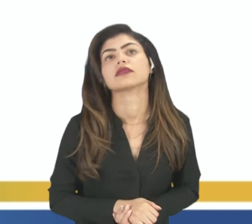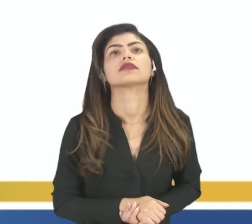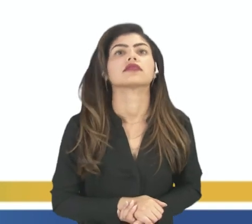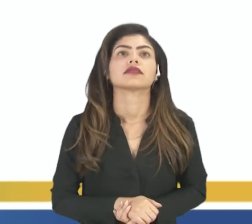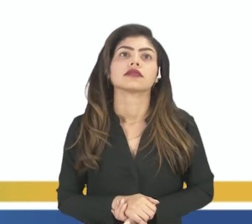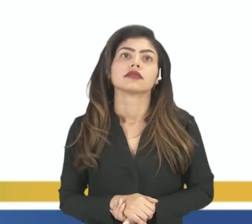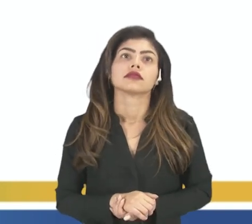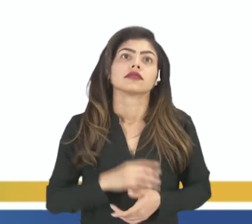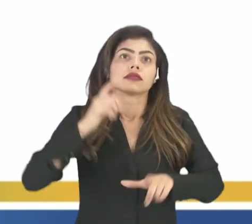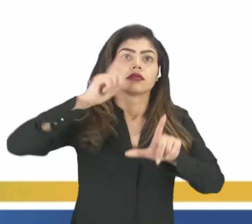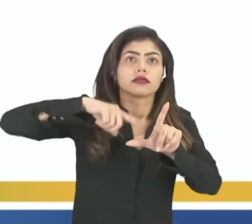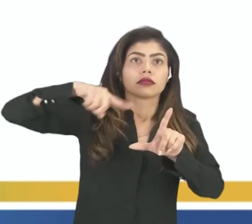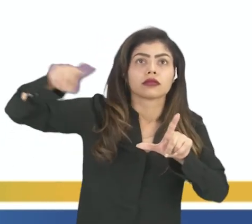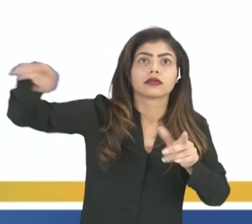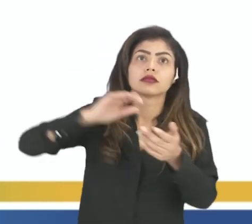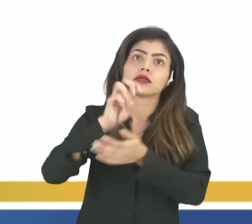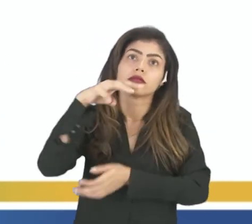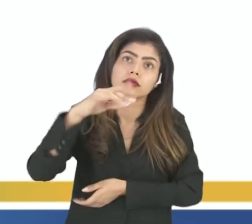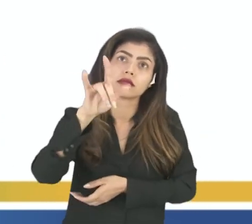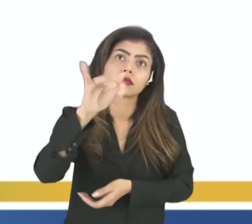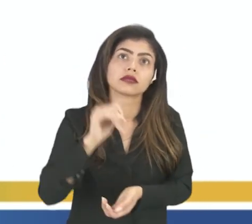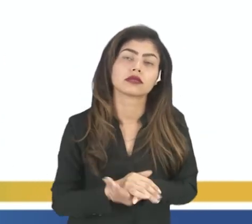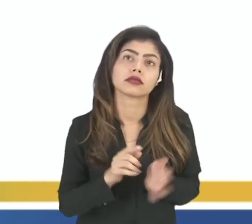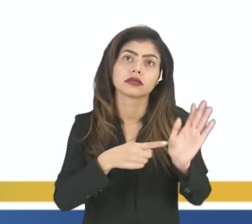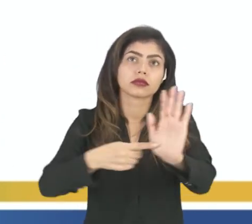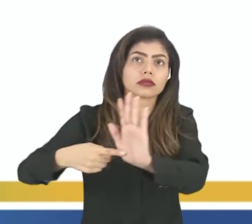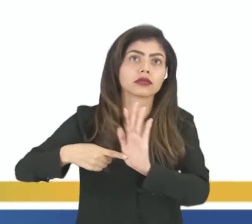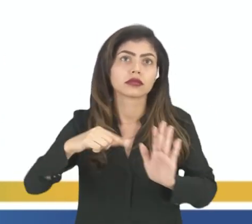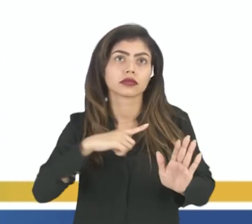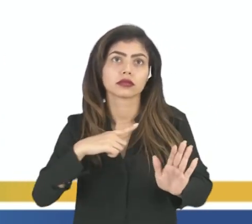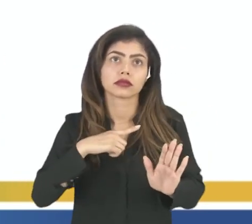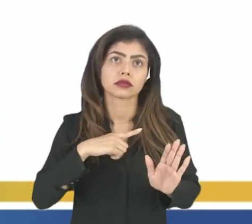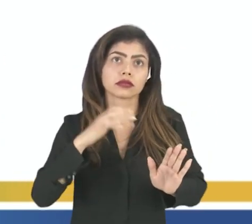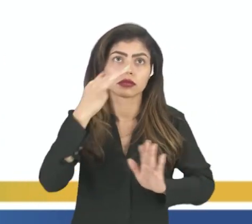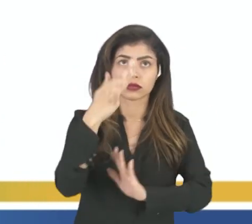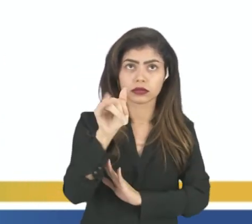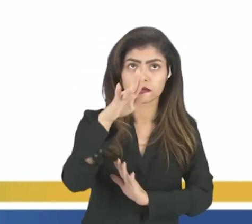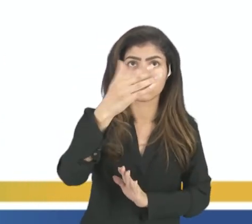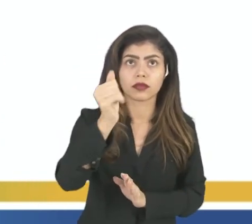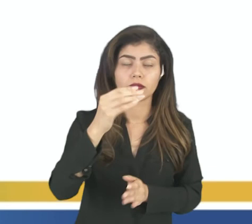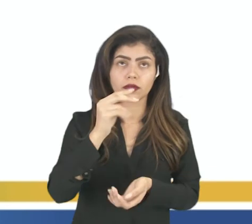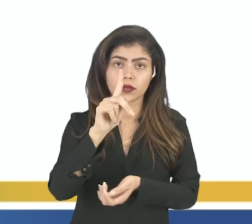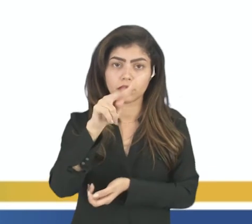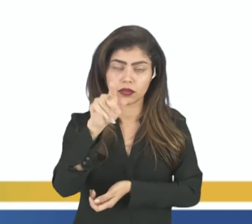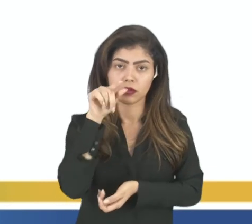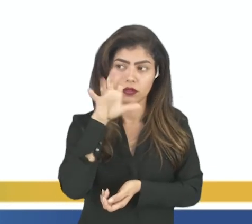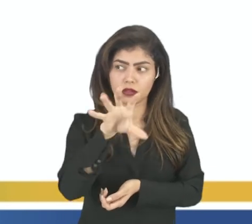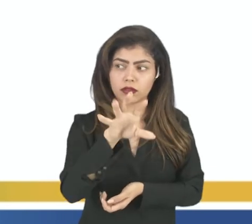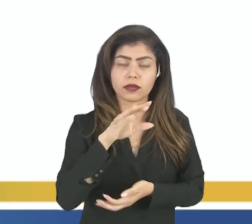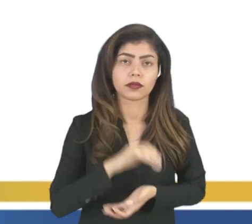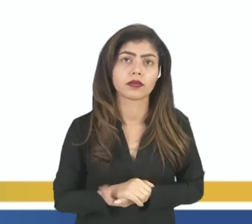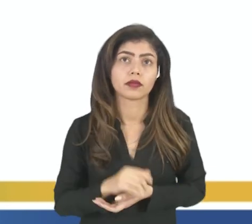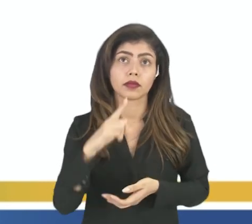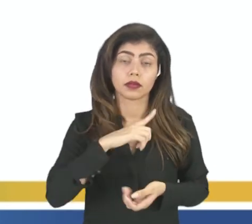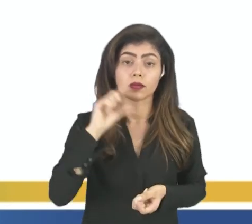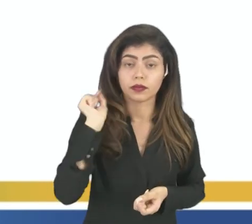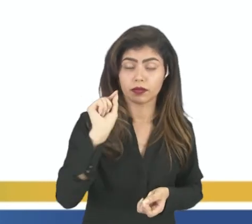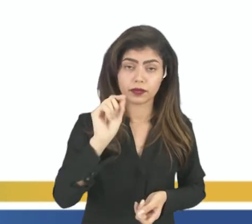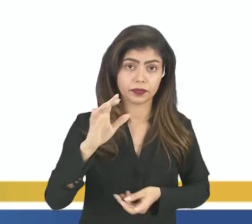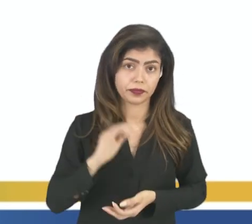Então, o gráfico representa o módulo da força que a mola exerce sobre o bloco em função da posição deste. Então, temos